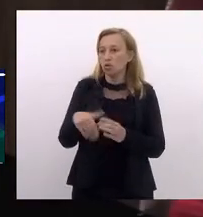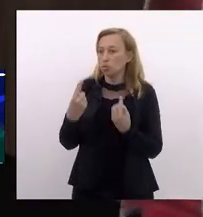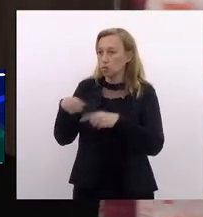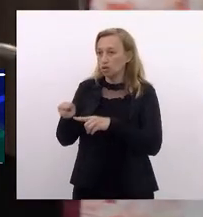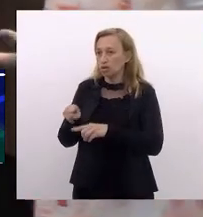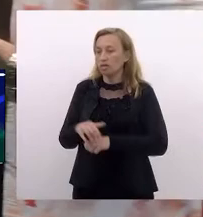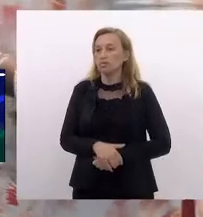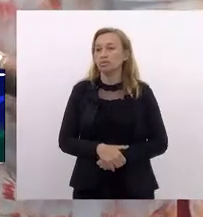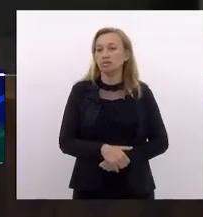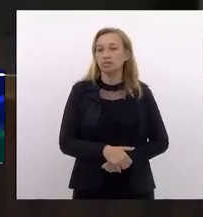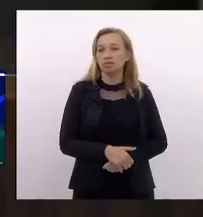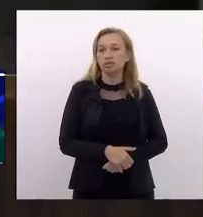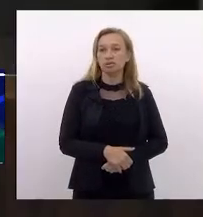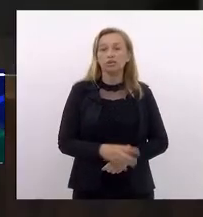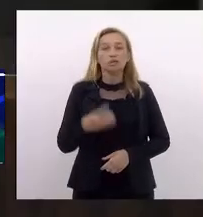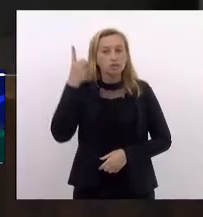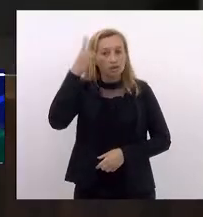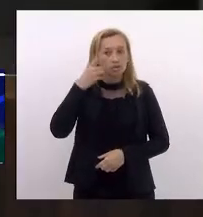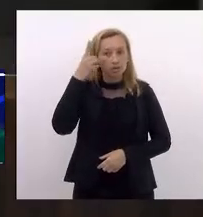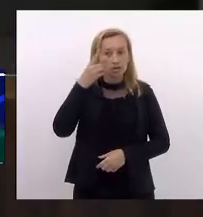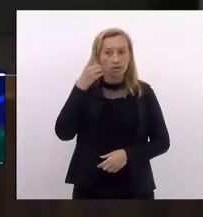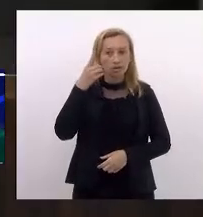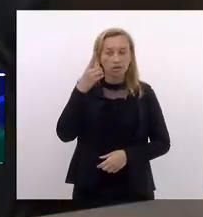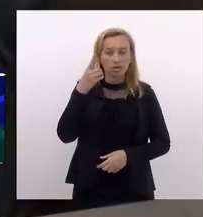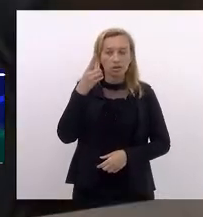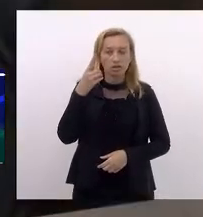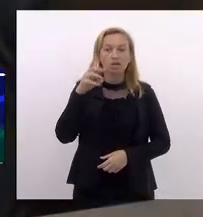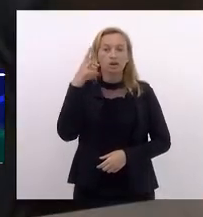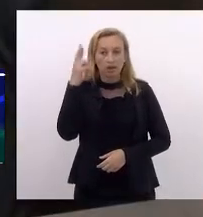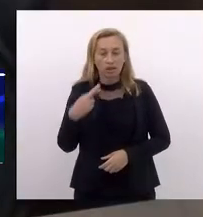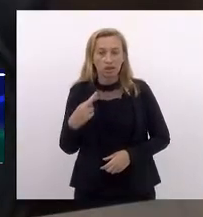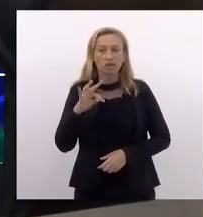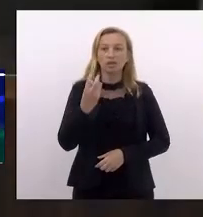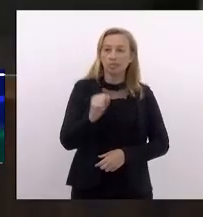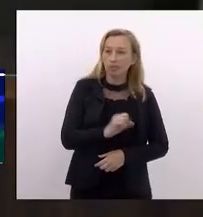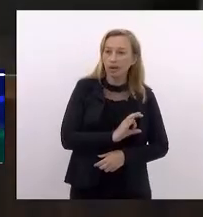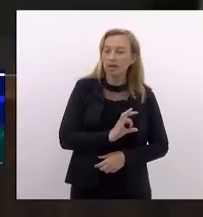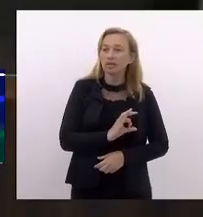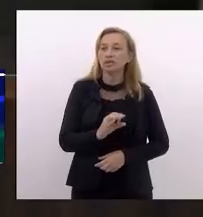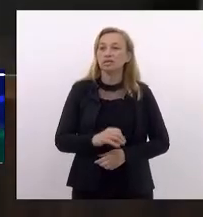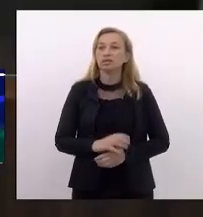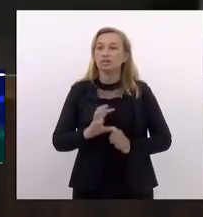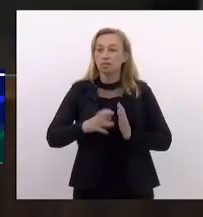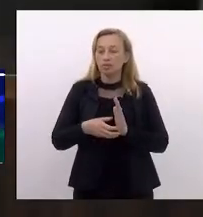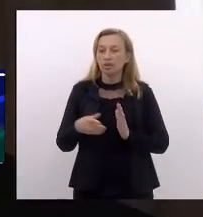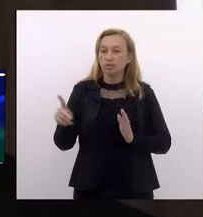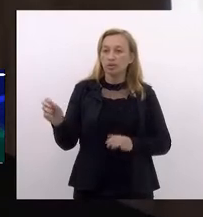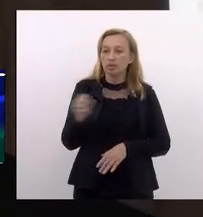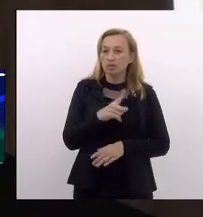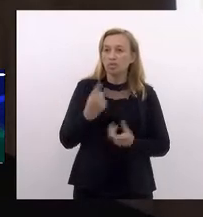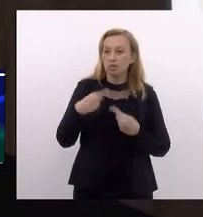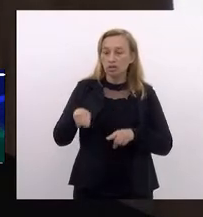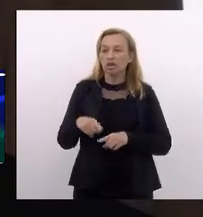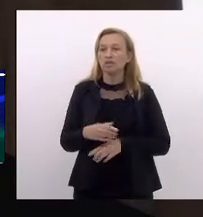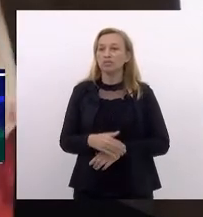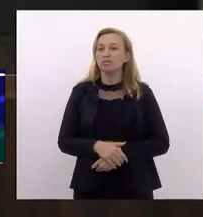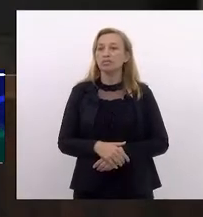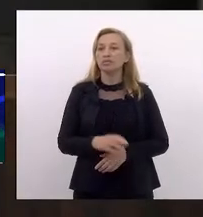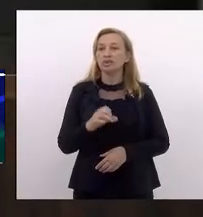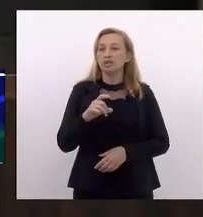contrário Deputado a Marta contrário a Renata contrário voto da bancada do PSOL contrário por